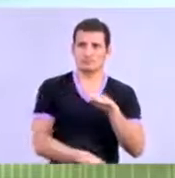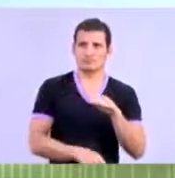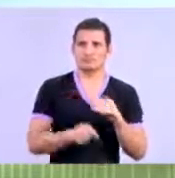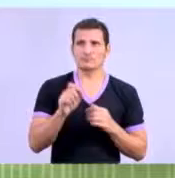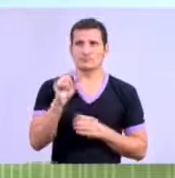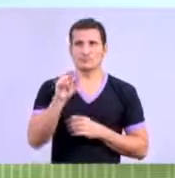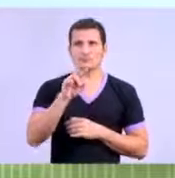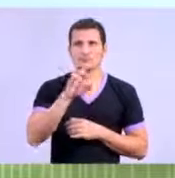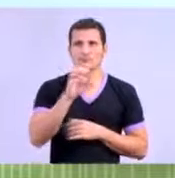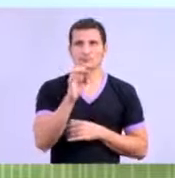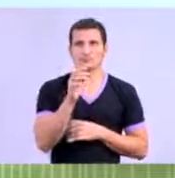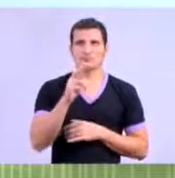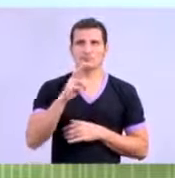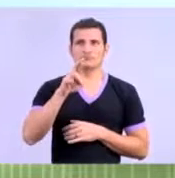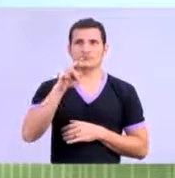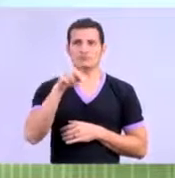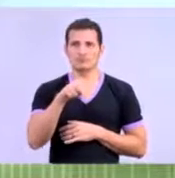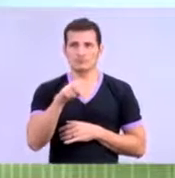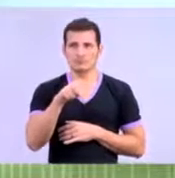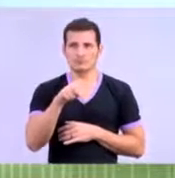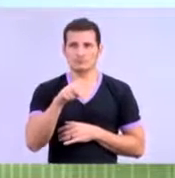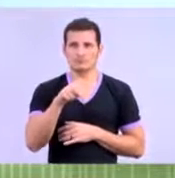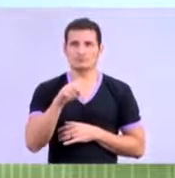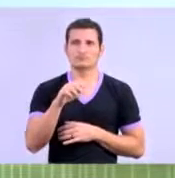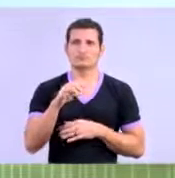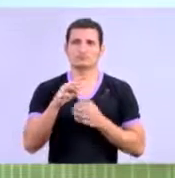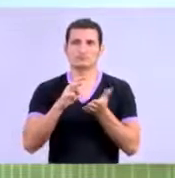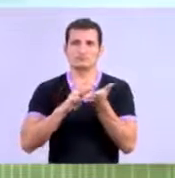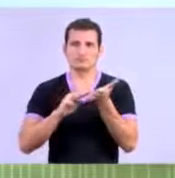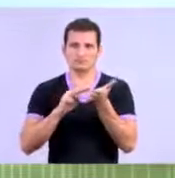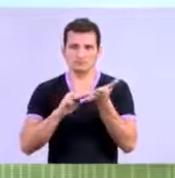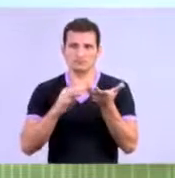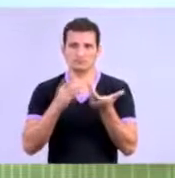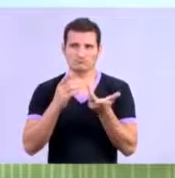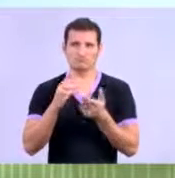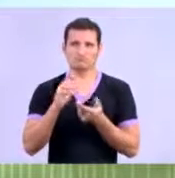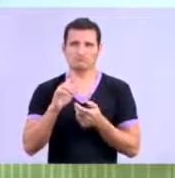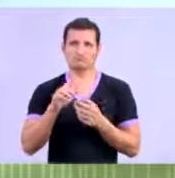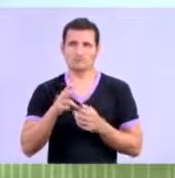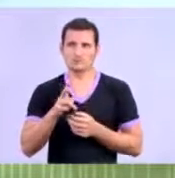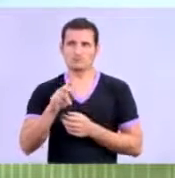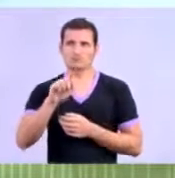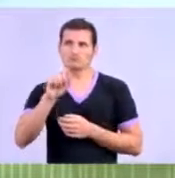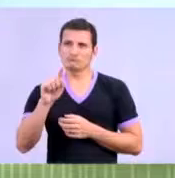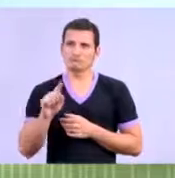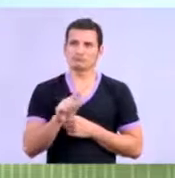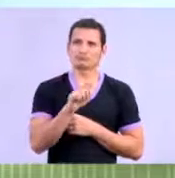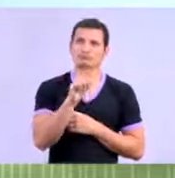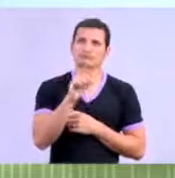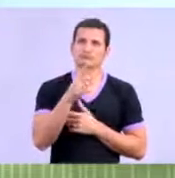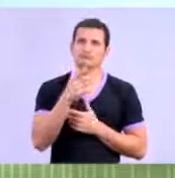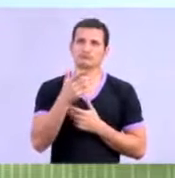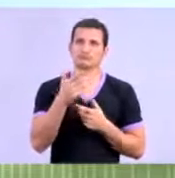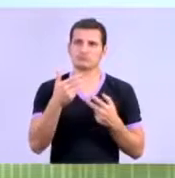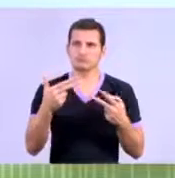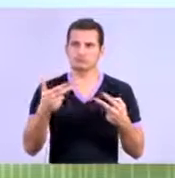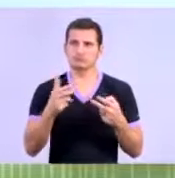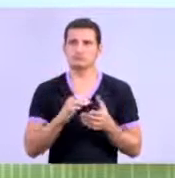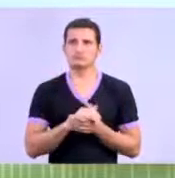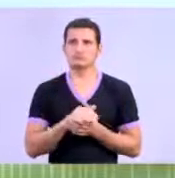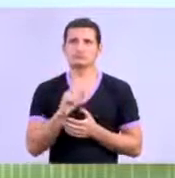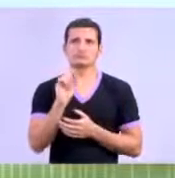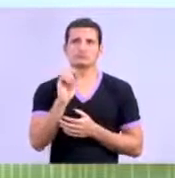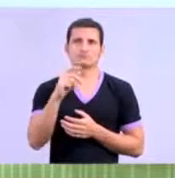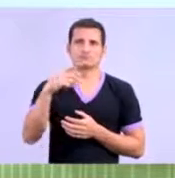um retorno, um tipo de retorno, quer dizer, um método executa uma ação e retorna alguma coisa, e nós vamos efetivamente falar o que é